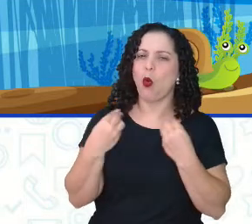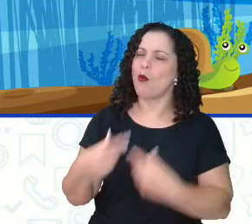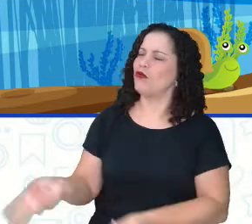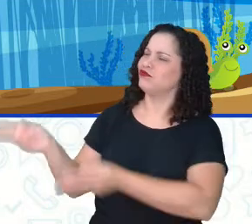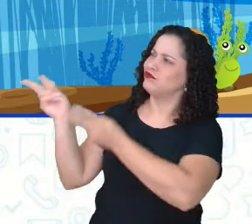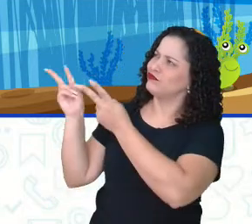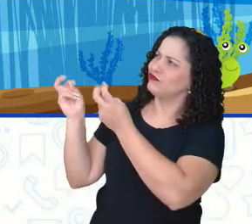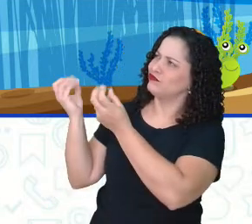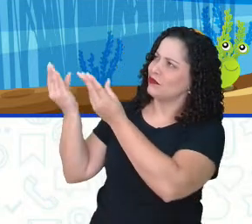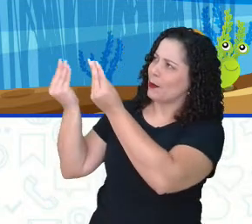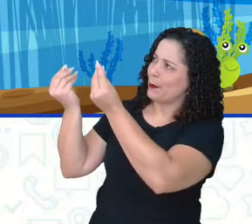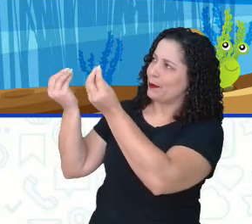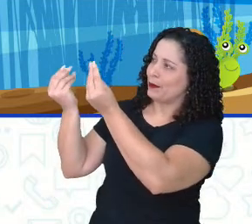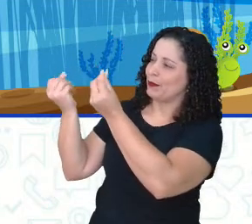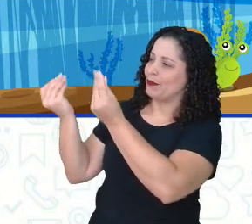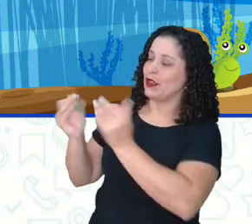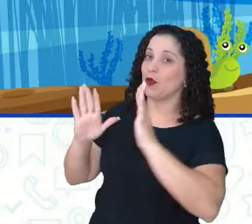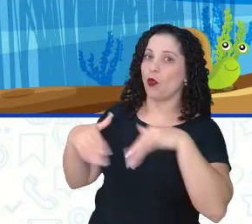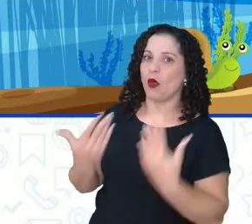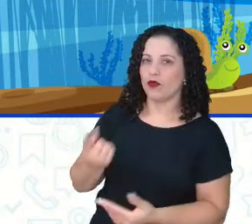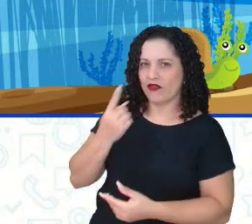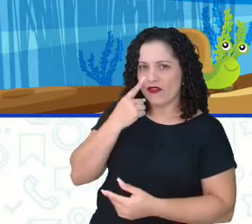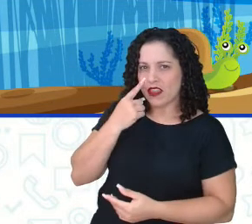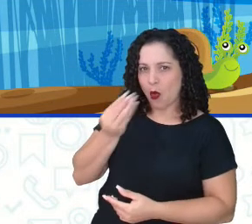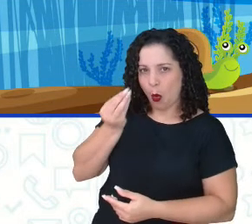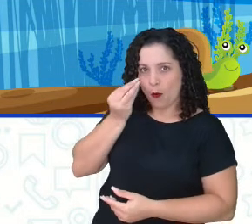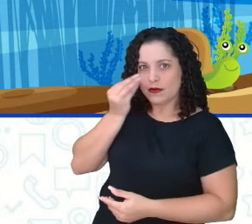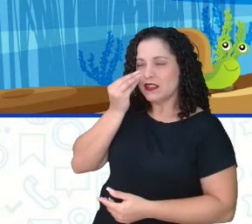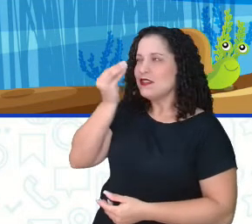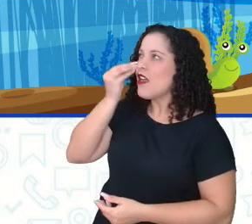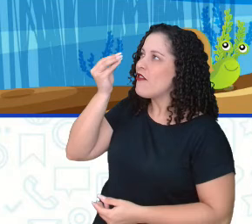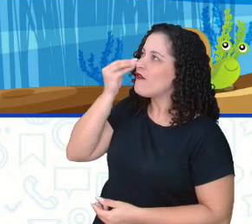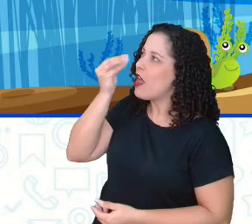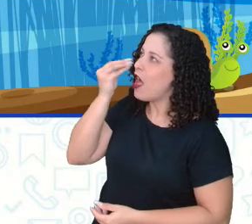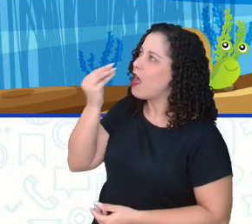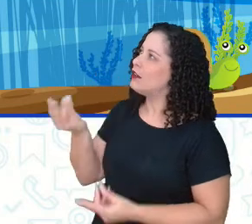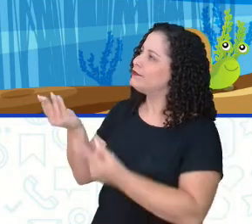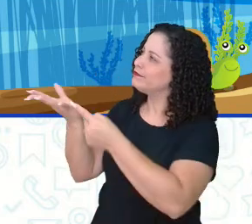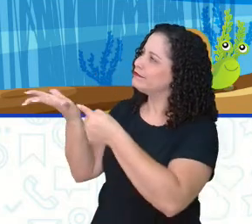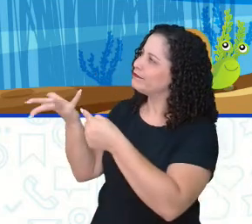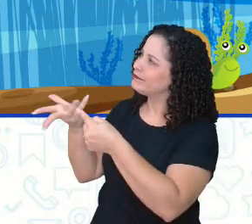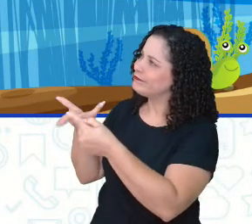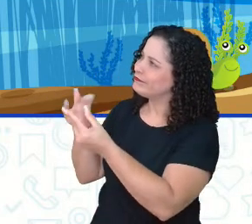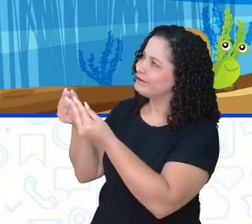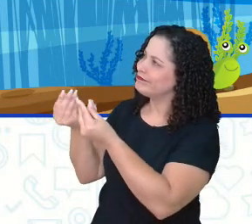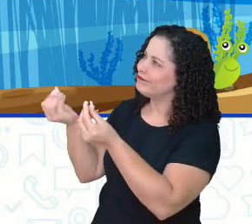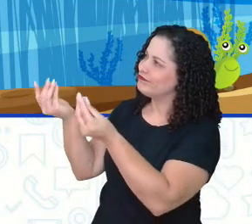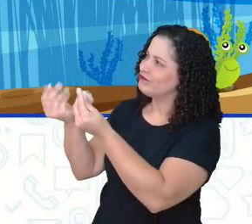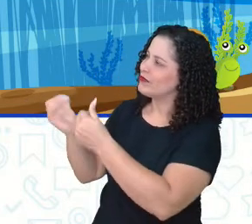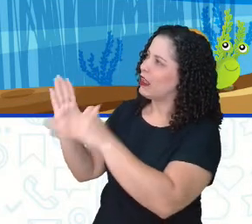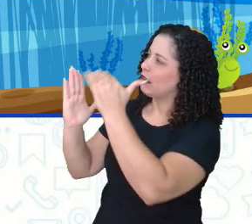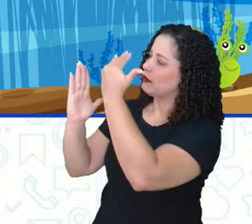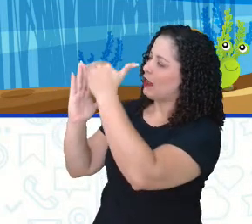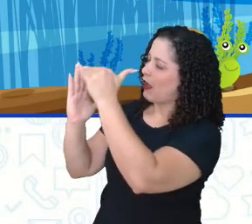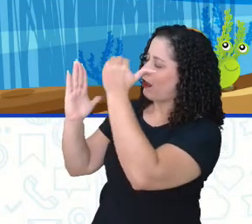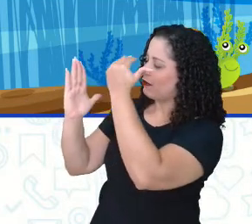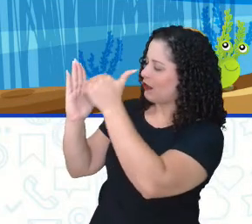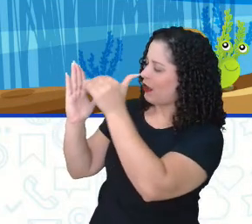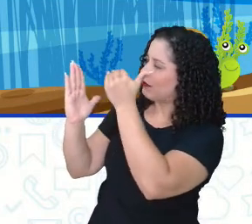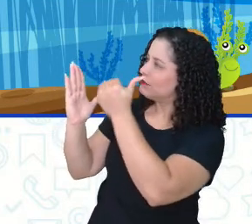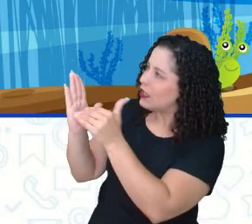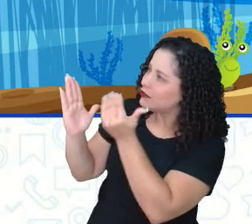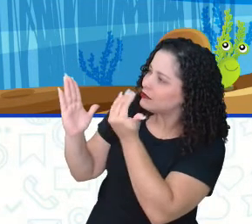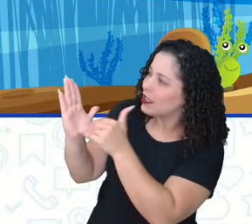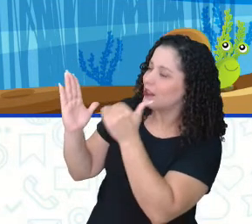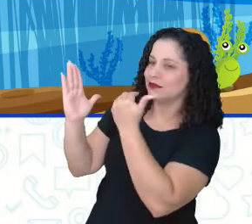imagem? À medida que a gente observa a imagem e a gente começa a listar, a observar